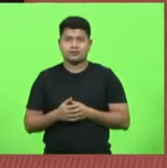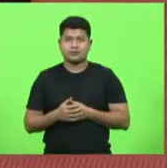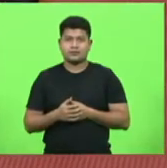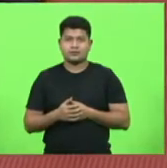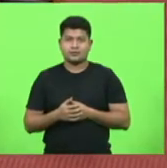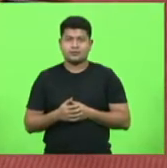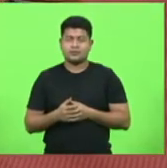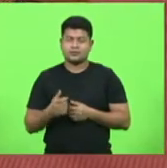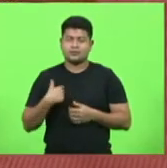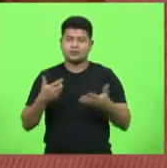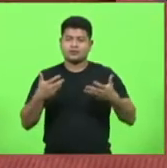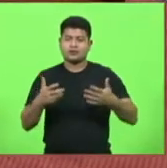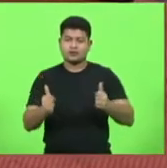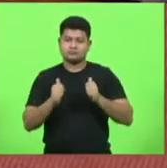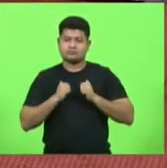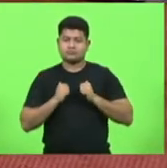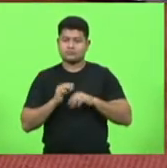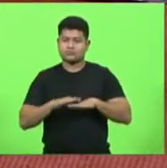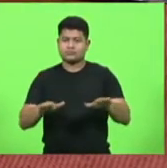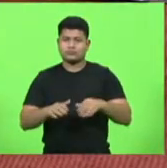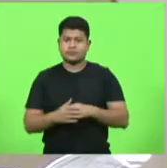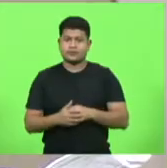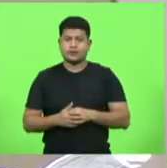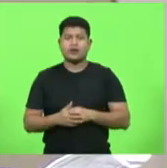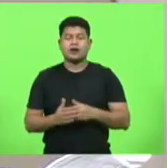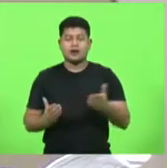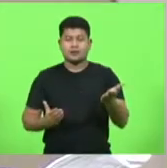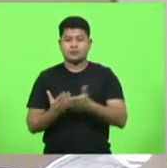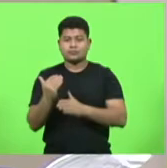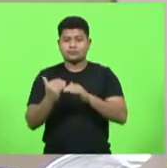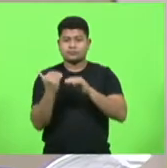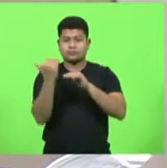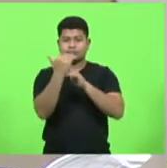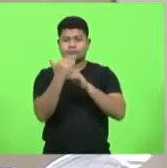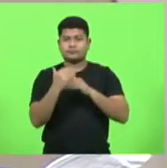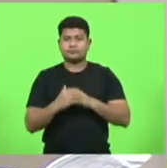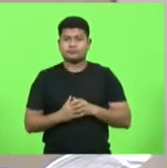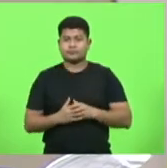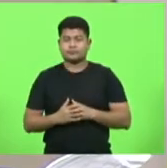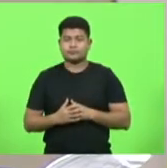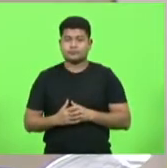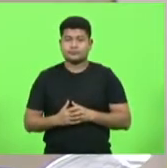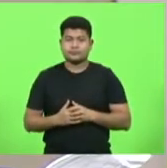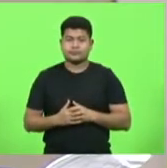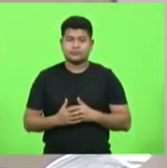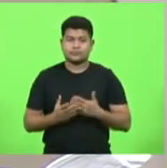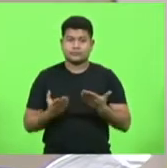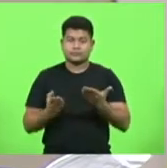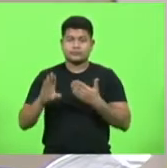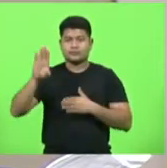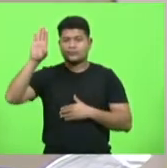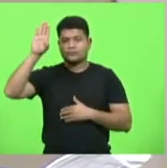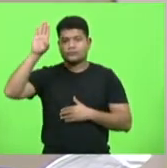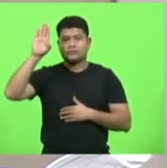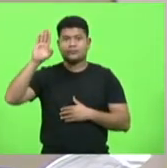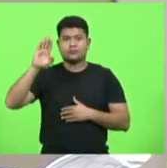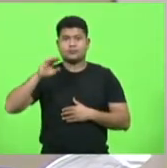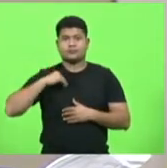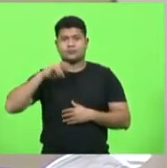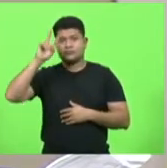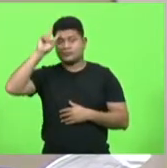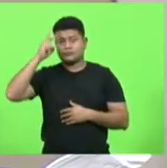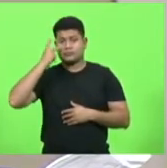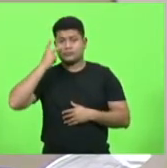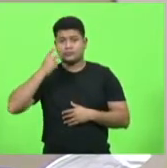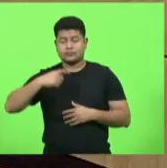é abstenção. Abstenção. Aprovado por maioria. Senhor presidente, pela ordem, por favor. Pela ordem, deputado Milton Alves. Senhor presidente,